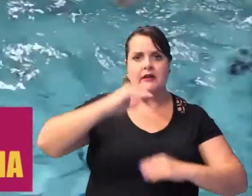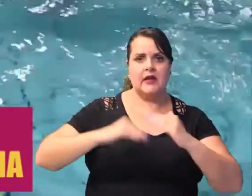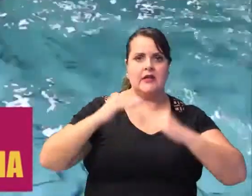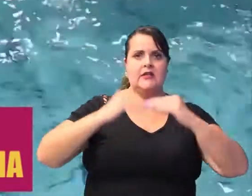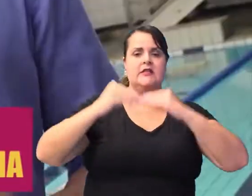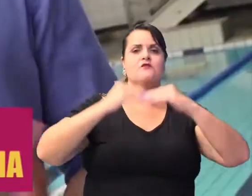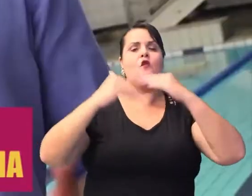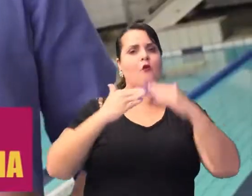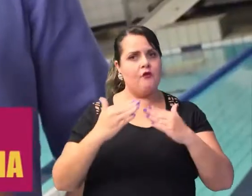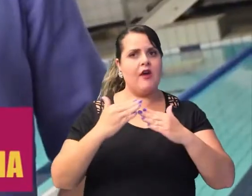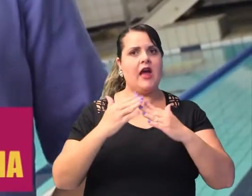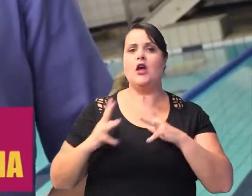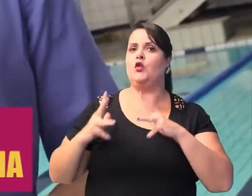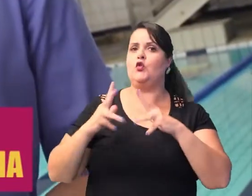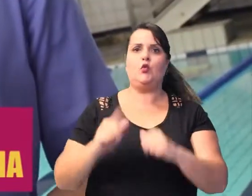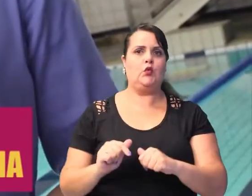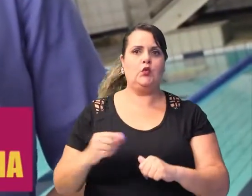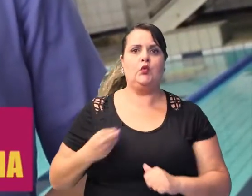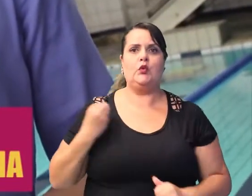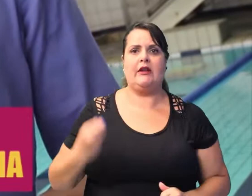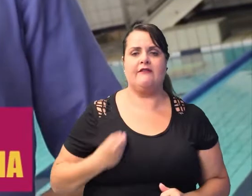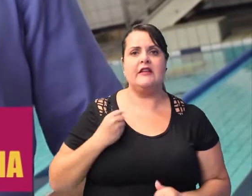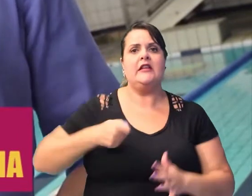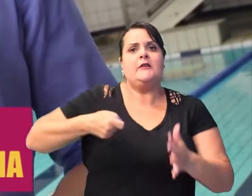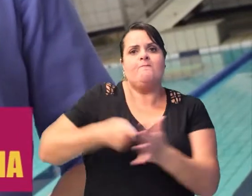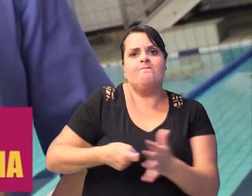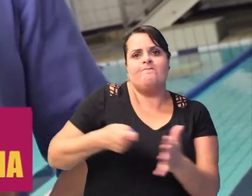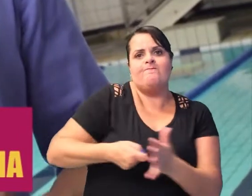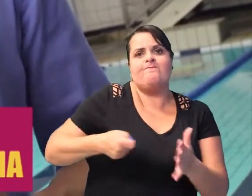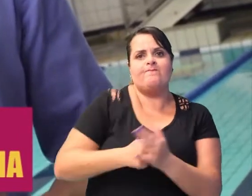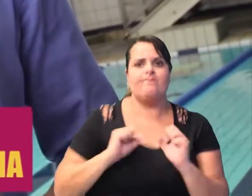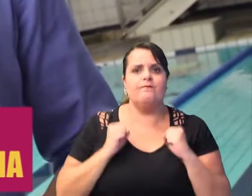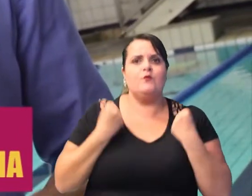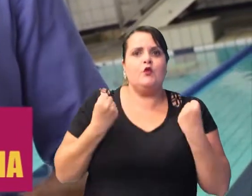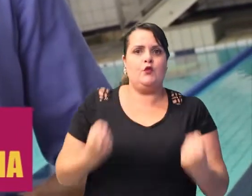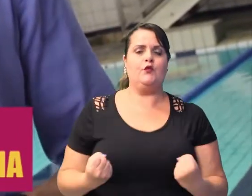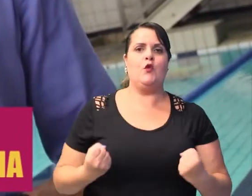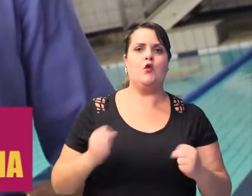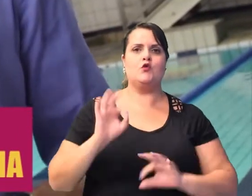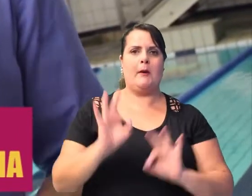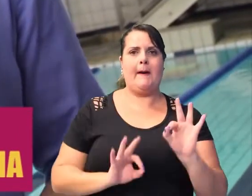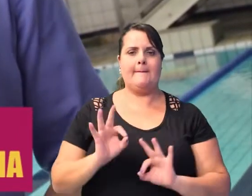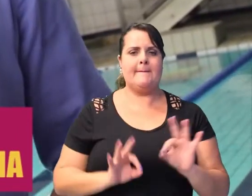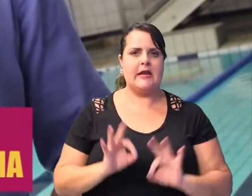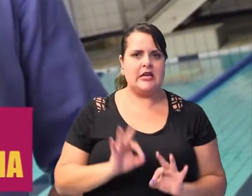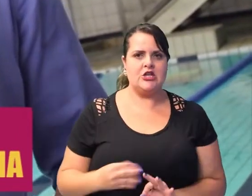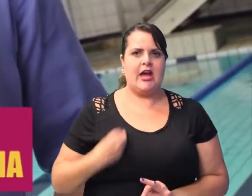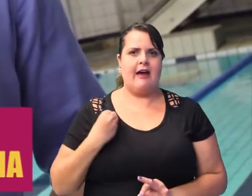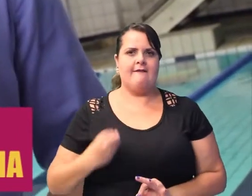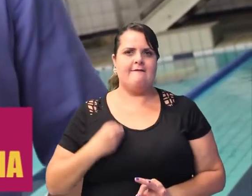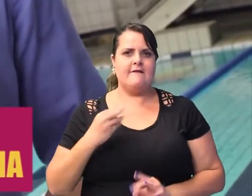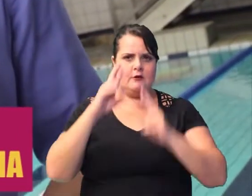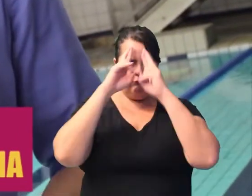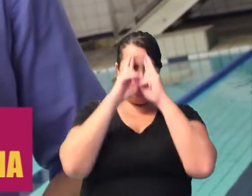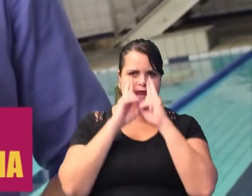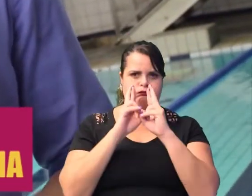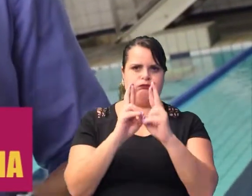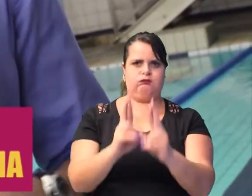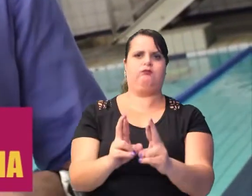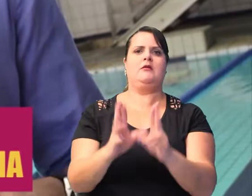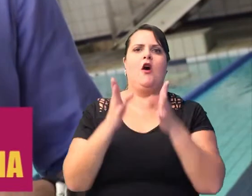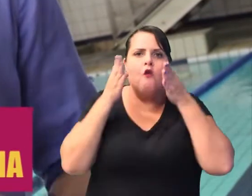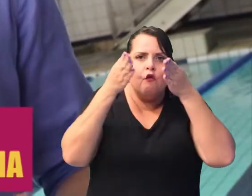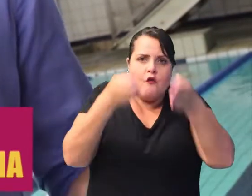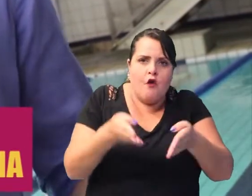trabalho qualquer modelo de negócio você atua com dedicação e força de vontade o planejamento disciplina é